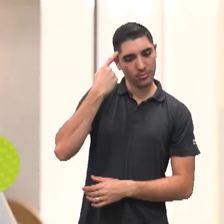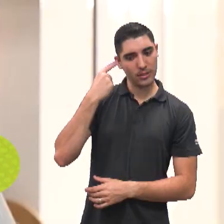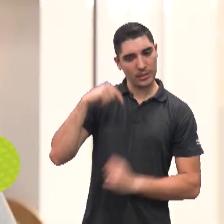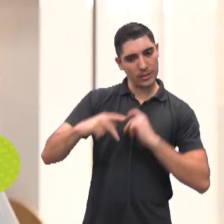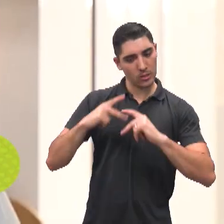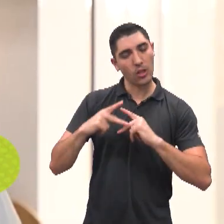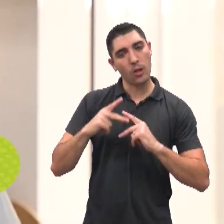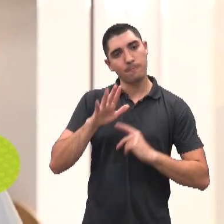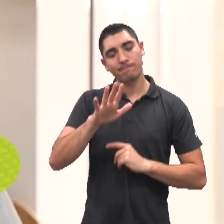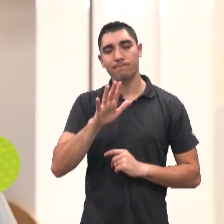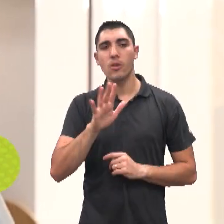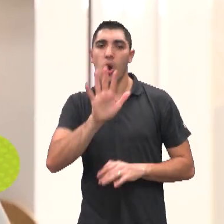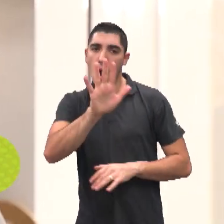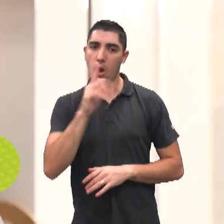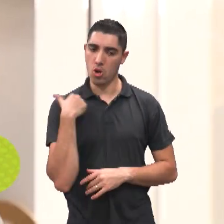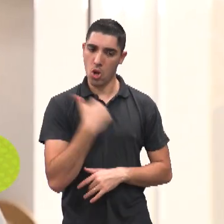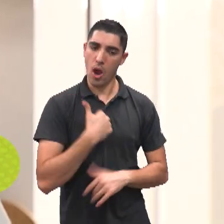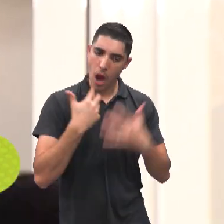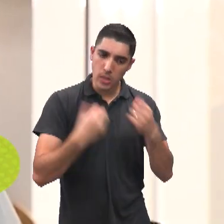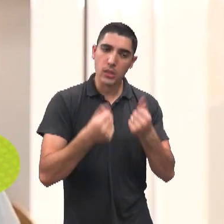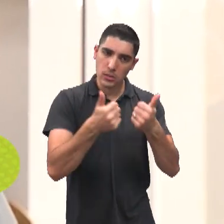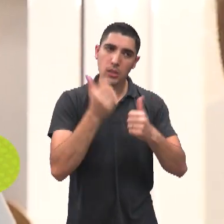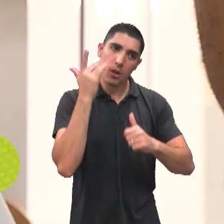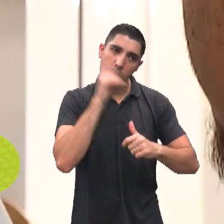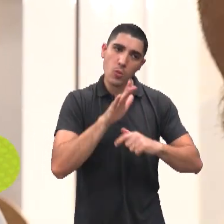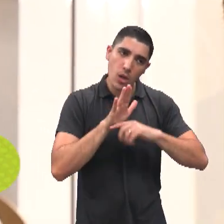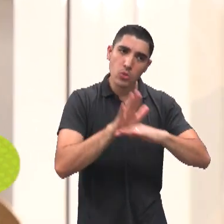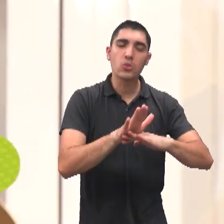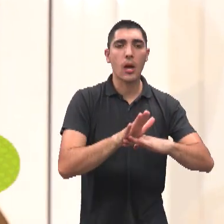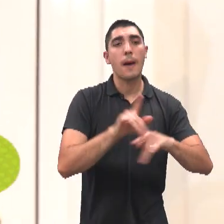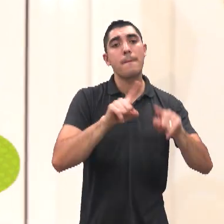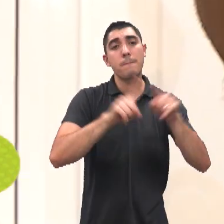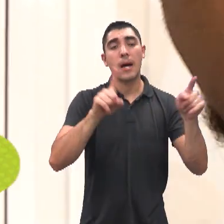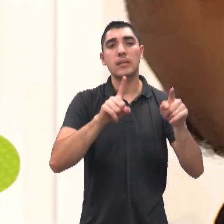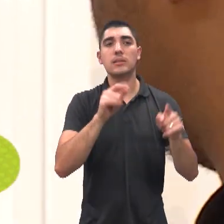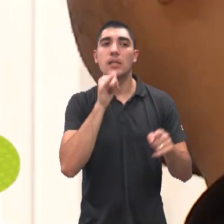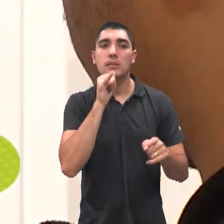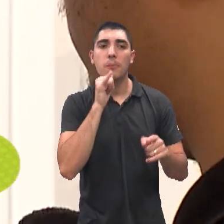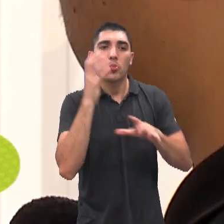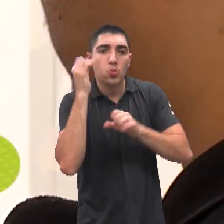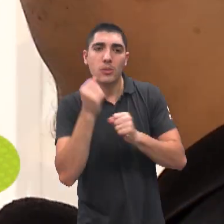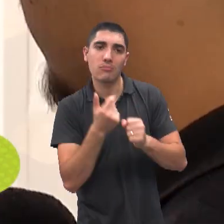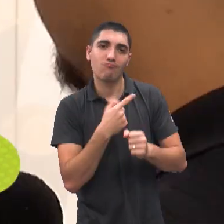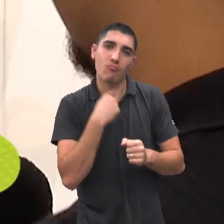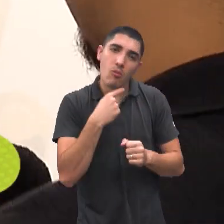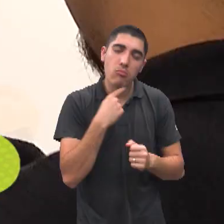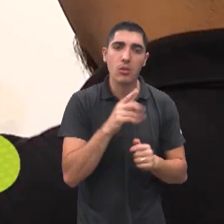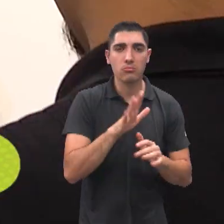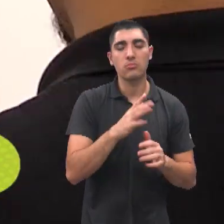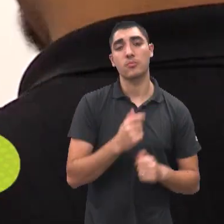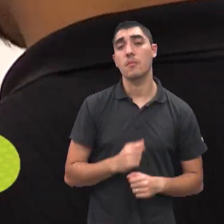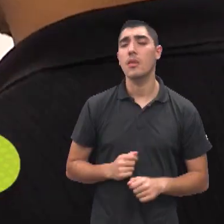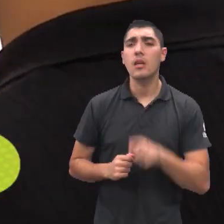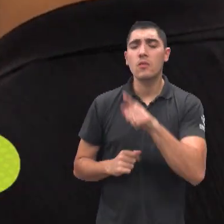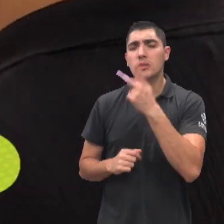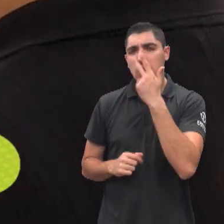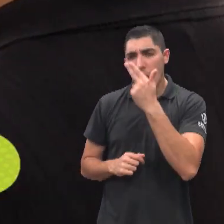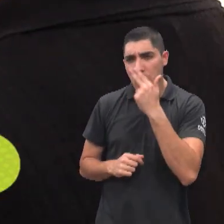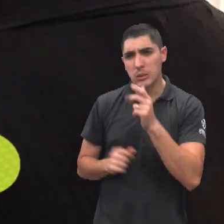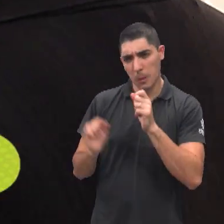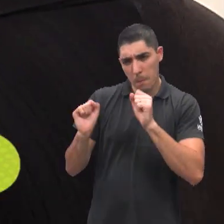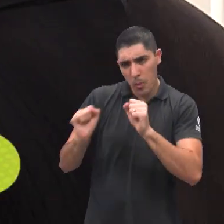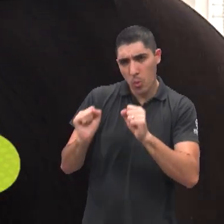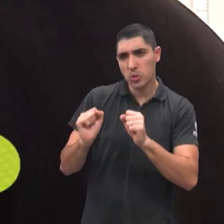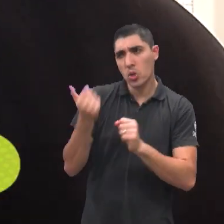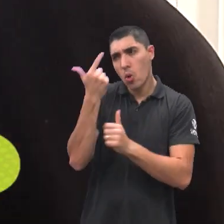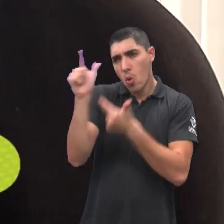a gente nem sabe o que seriam desses jogos regionais. O senhor acha que isso pode influenciar na quantidade de atletas, na quantidade de delegações vindo para cá,